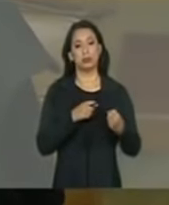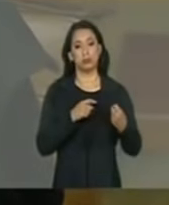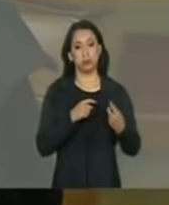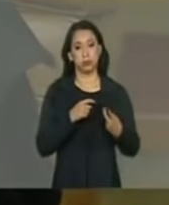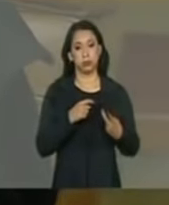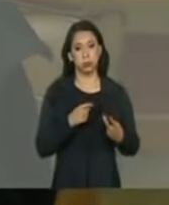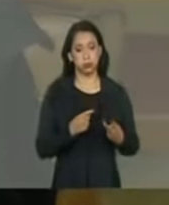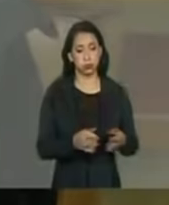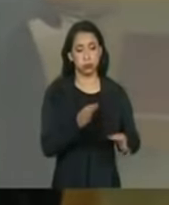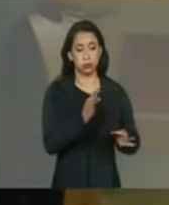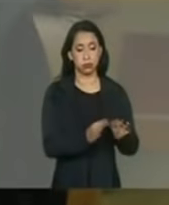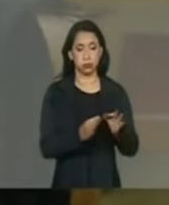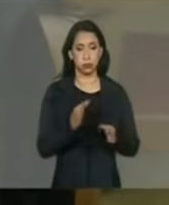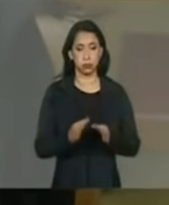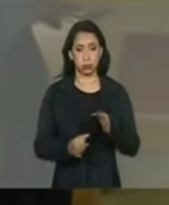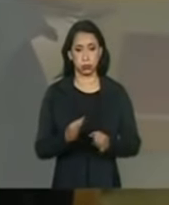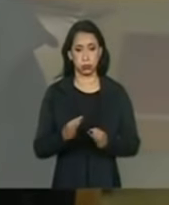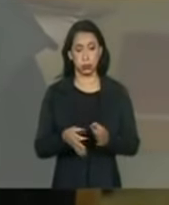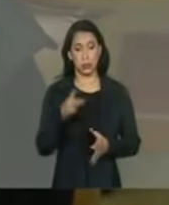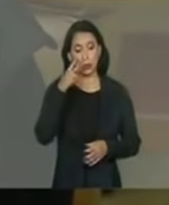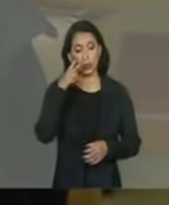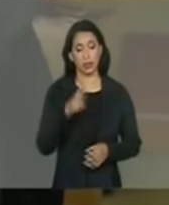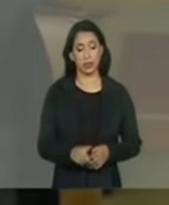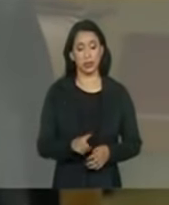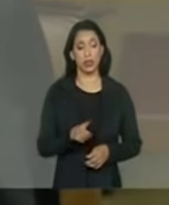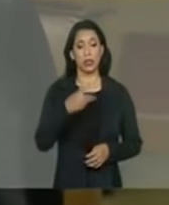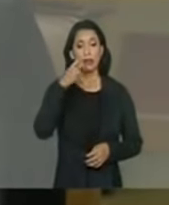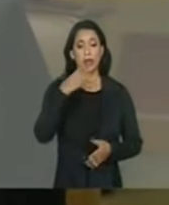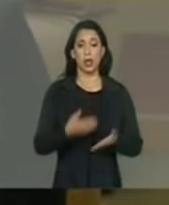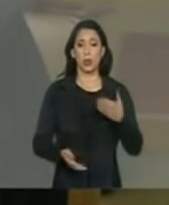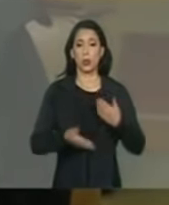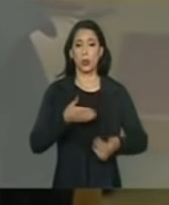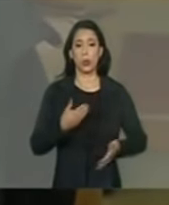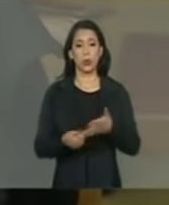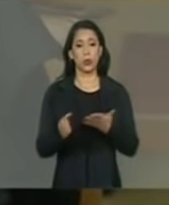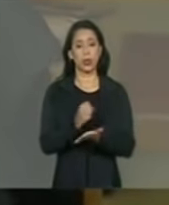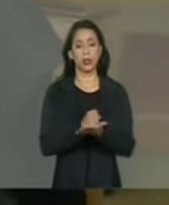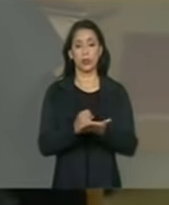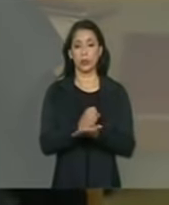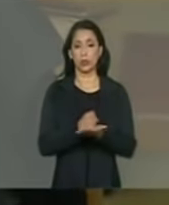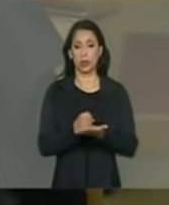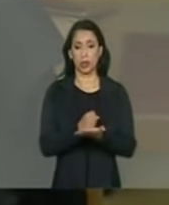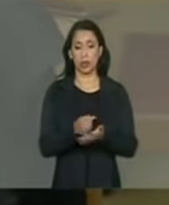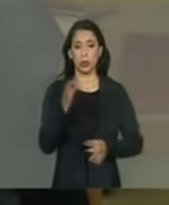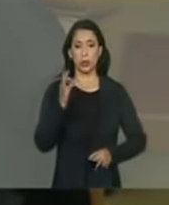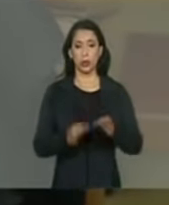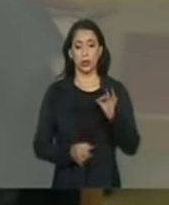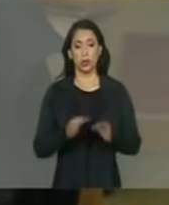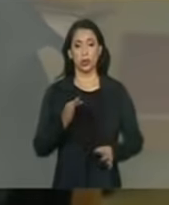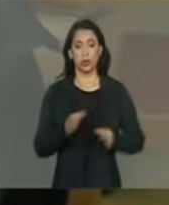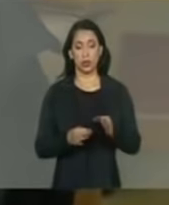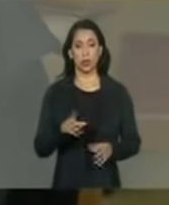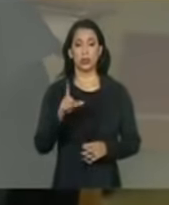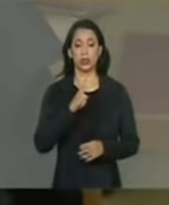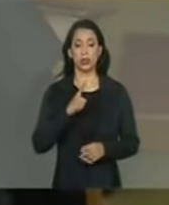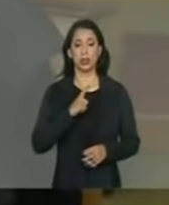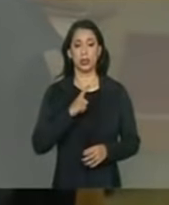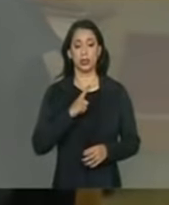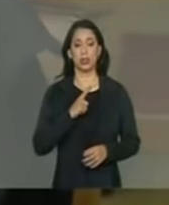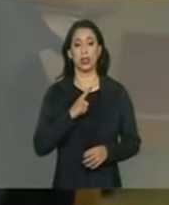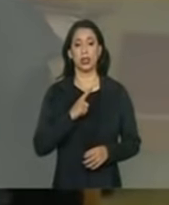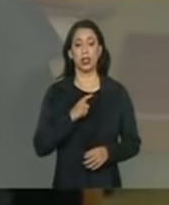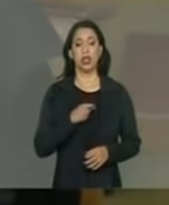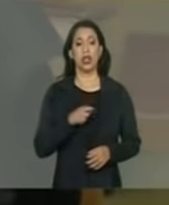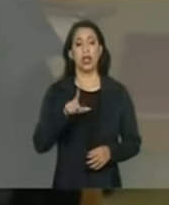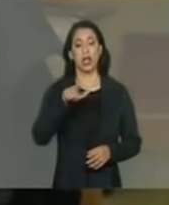esse edital nesse importante o presidente qualquer que seja o fundamento jurídico invocado de caráter legal ou de